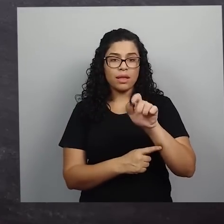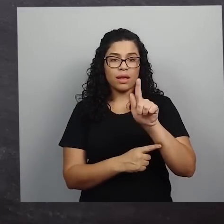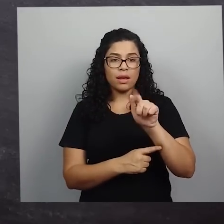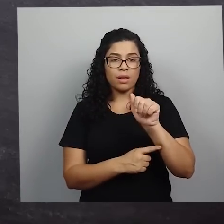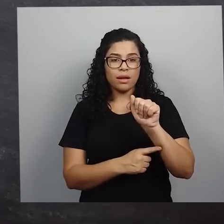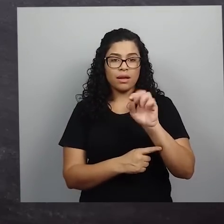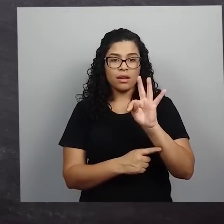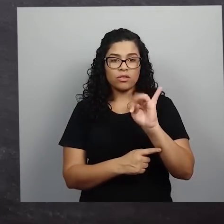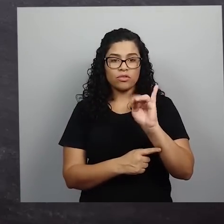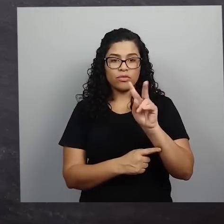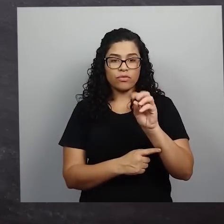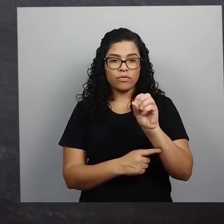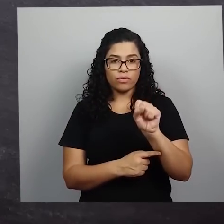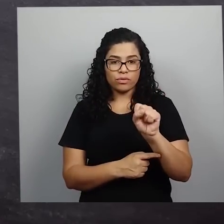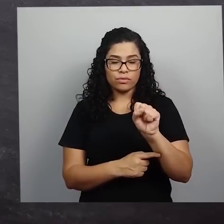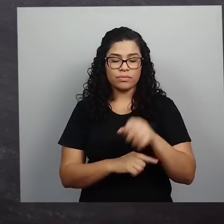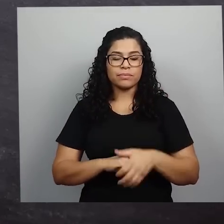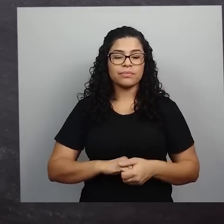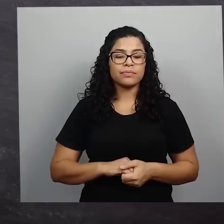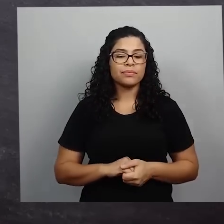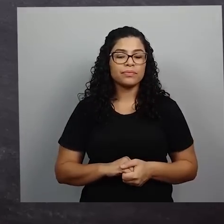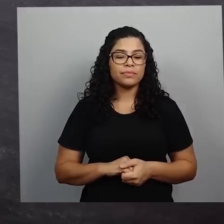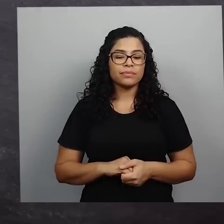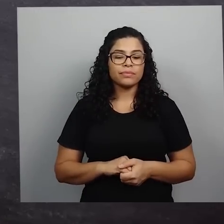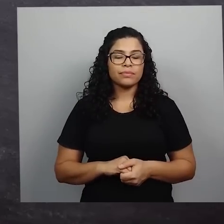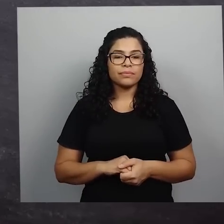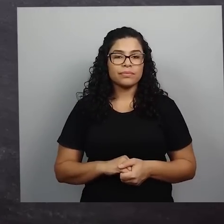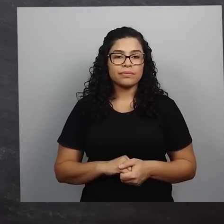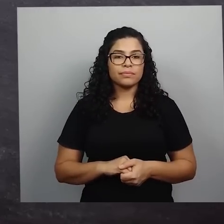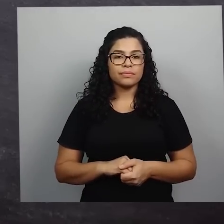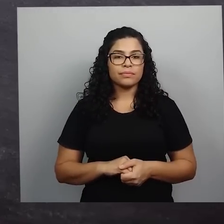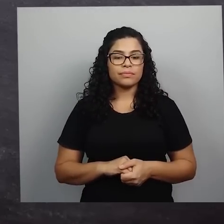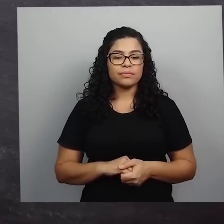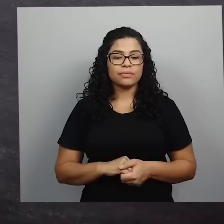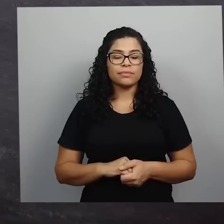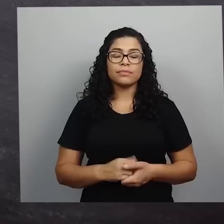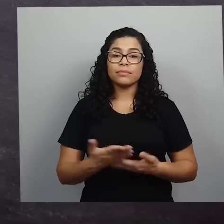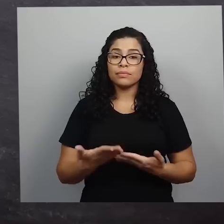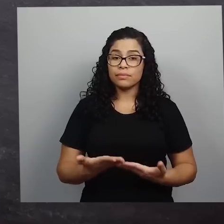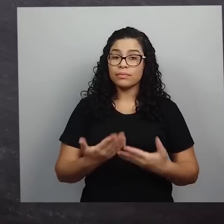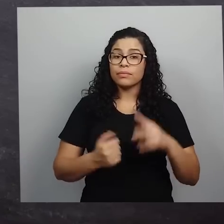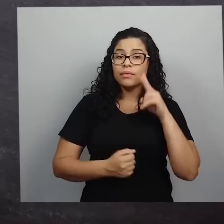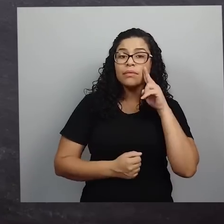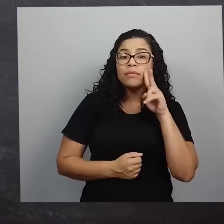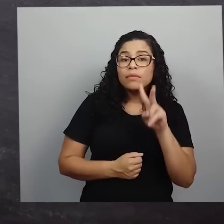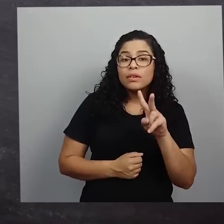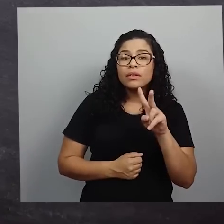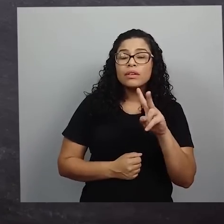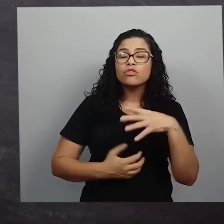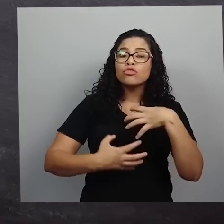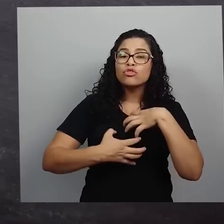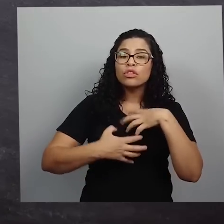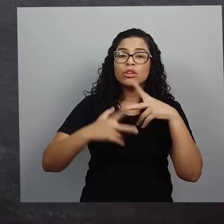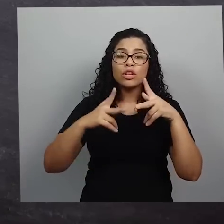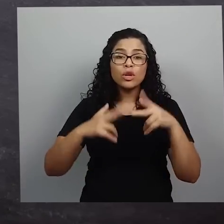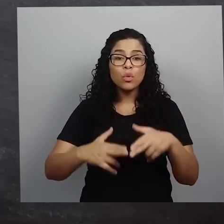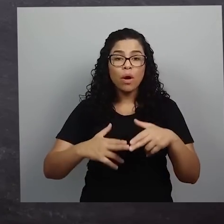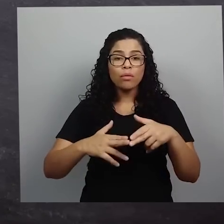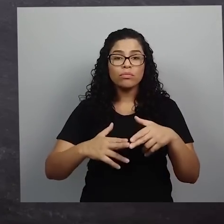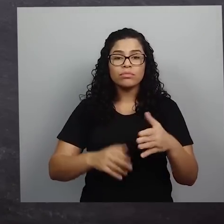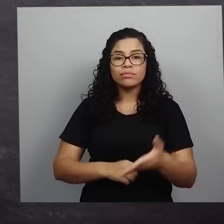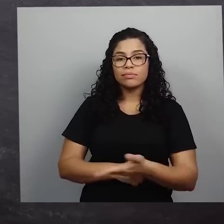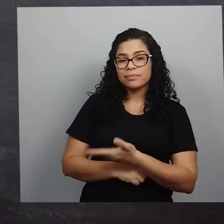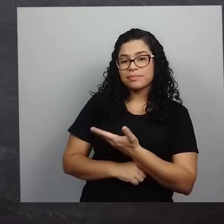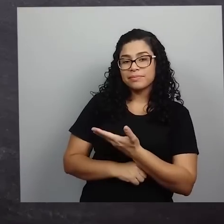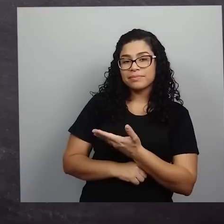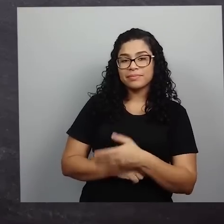números negativos. E nós lemos esses números exatamente desta forma. Nós começamos aqui no